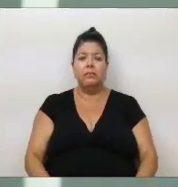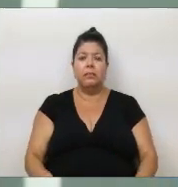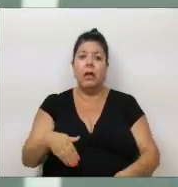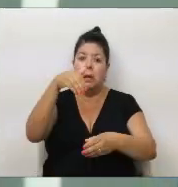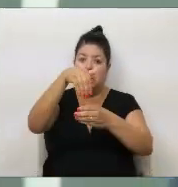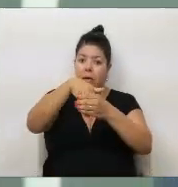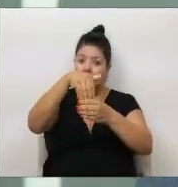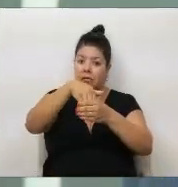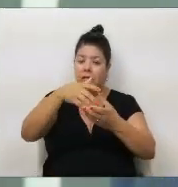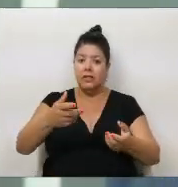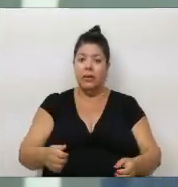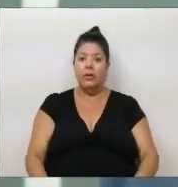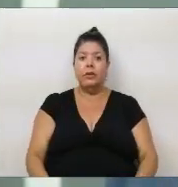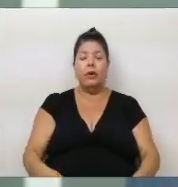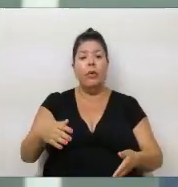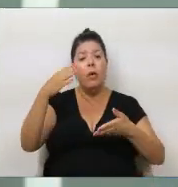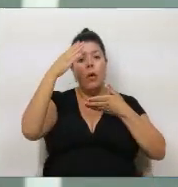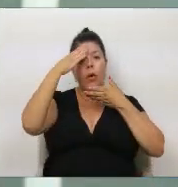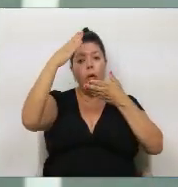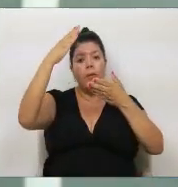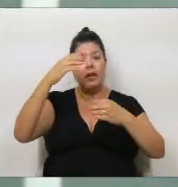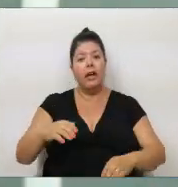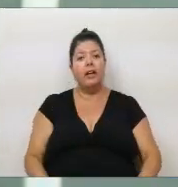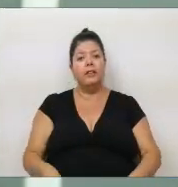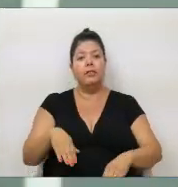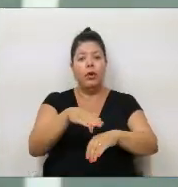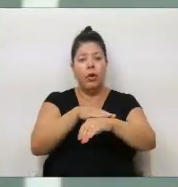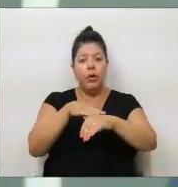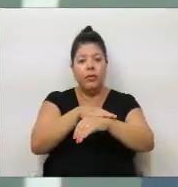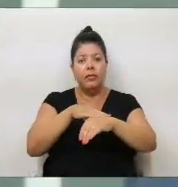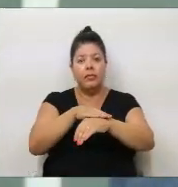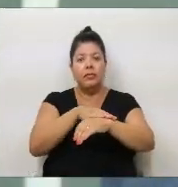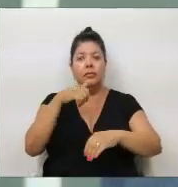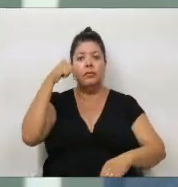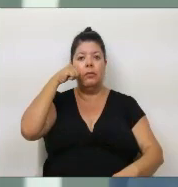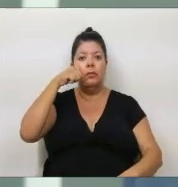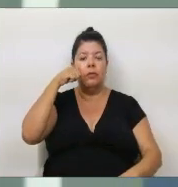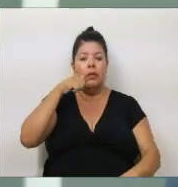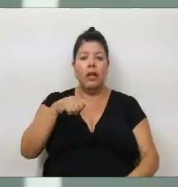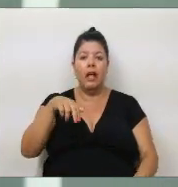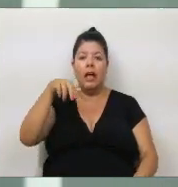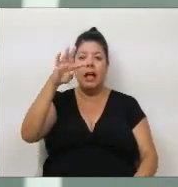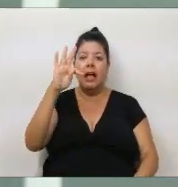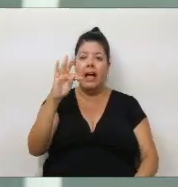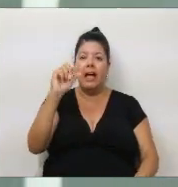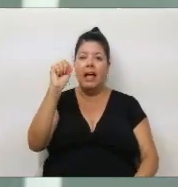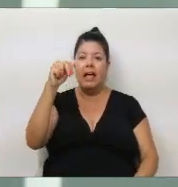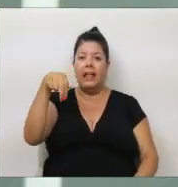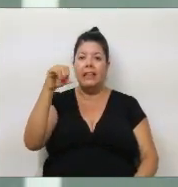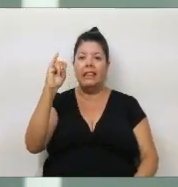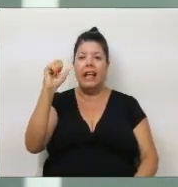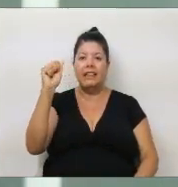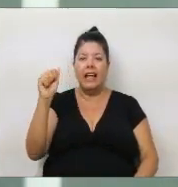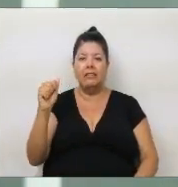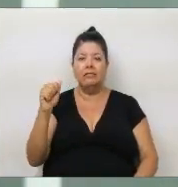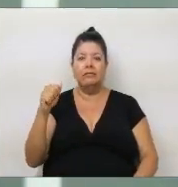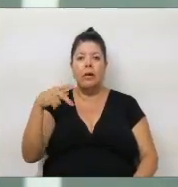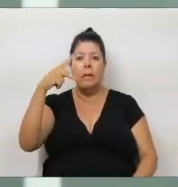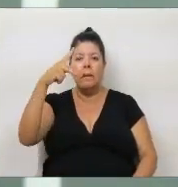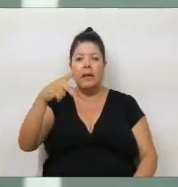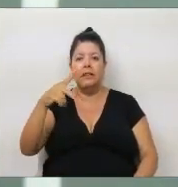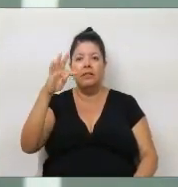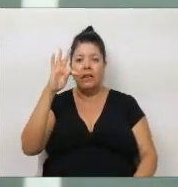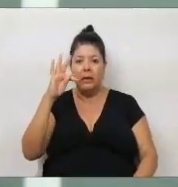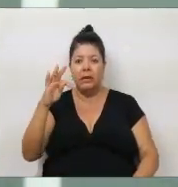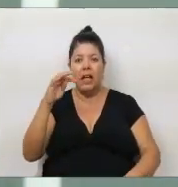para a eleição. Então, mais uma vez, muito obrigado. Nós conversamos com a candidata Tânia Ferreira, do Partido dos Trabalhadores. E amanhã,